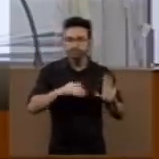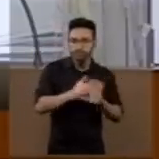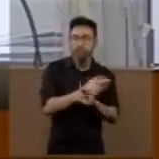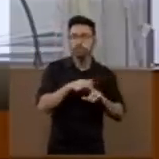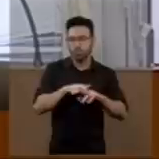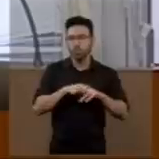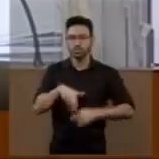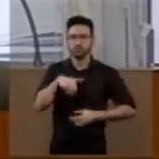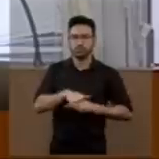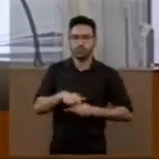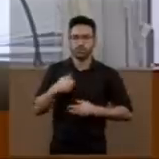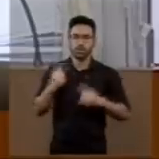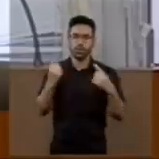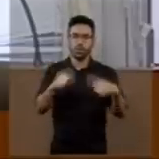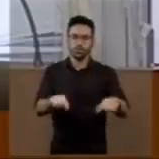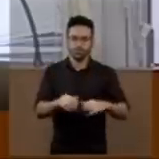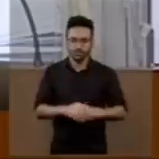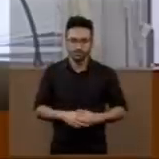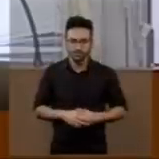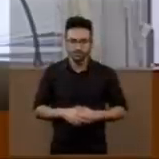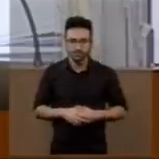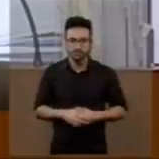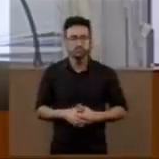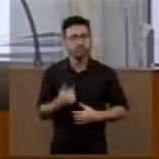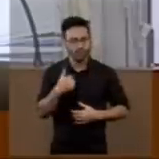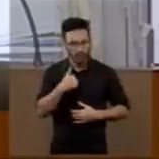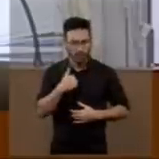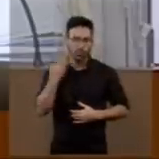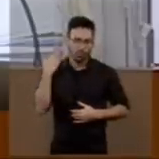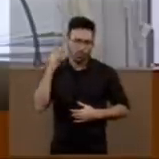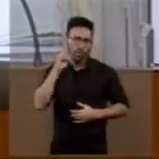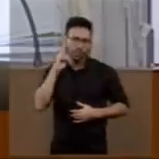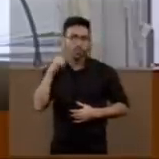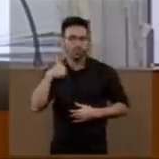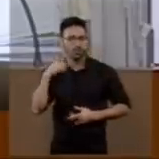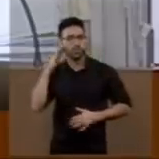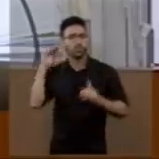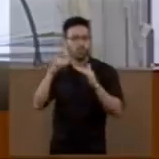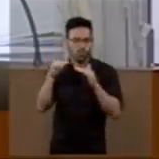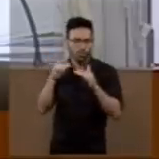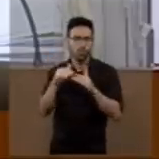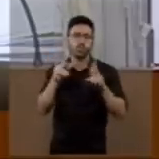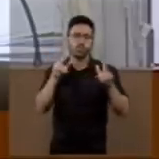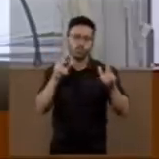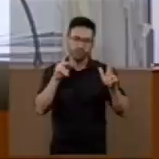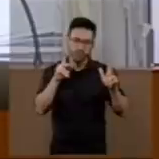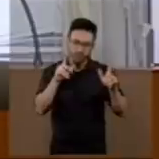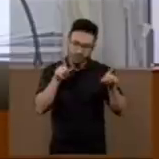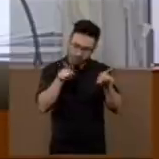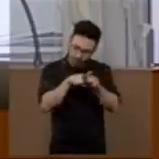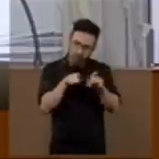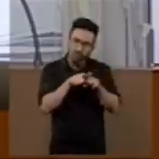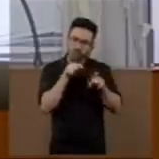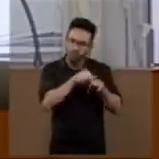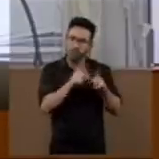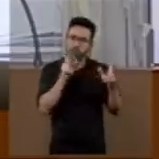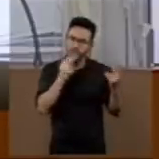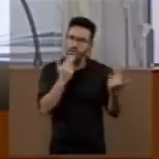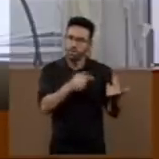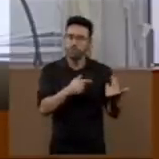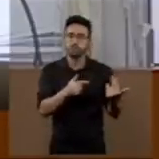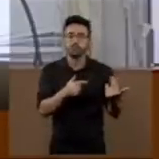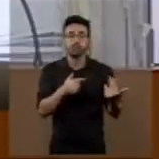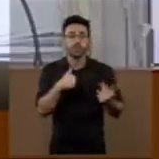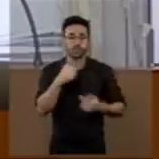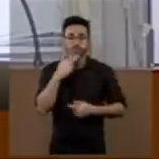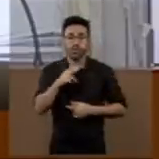então divergindo. Naquela sentada, eu acompanhei o entendimento dissidente e concluí que, aspas, não